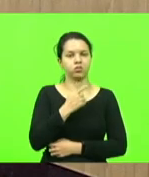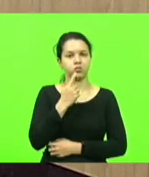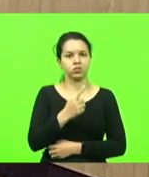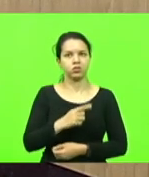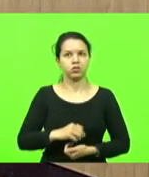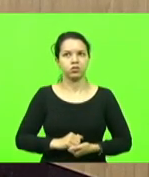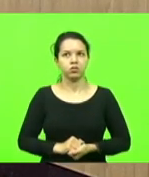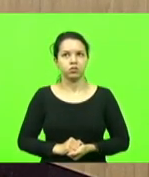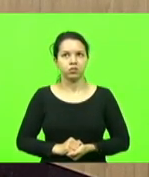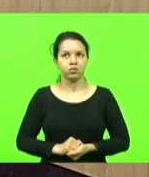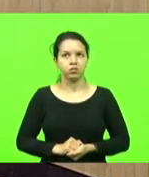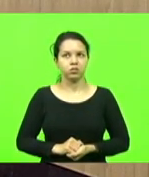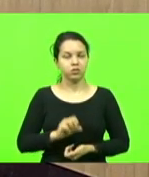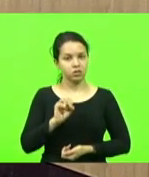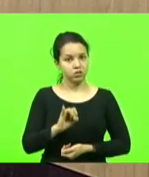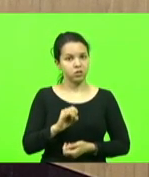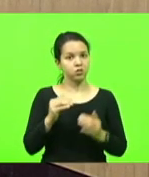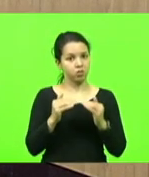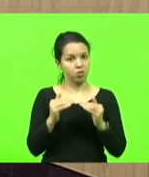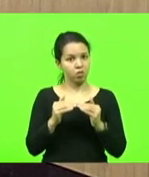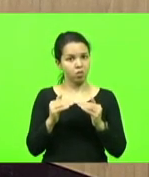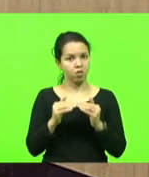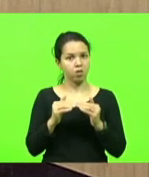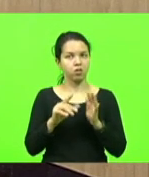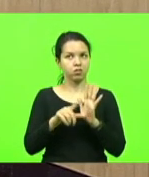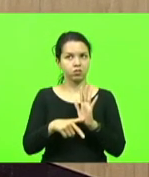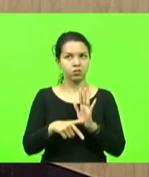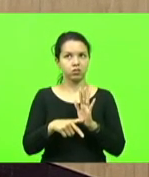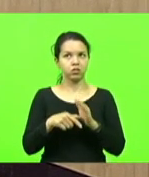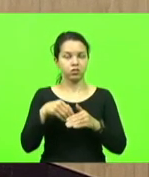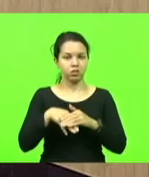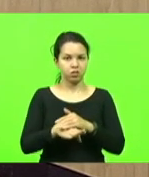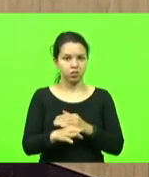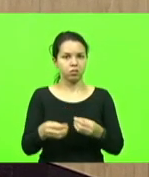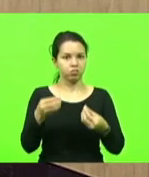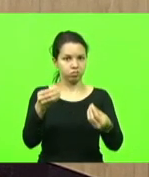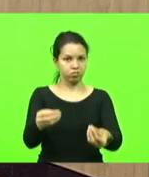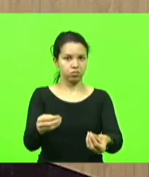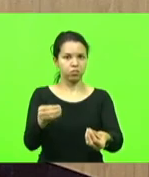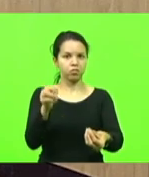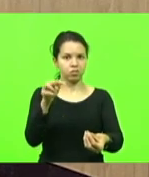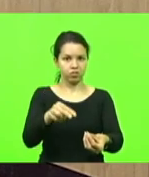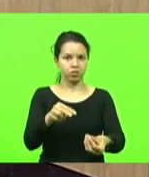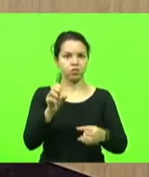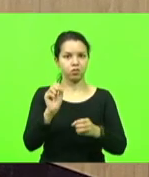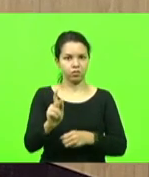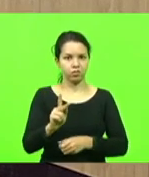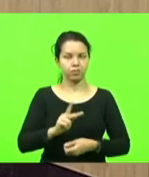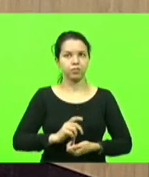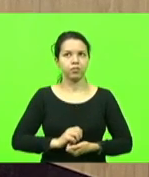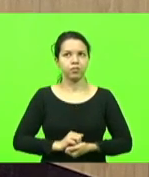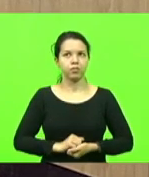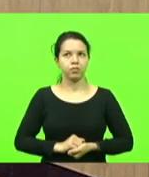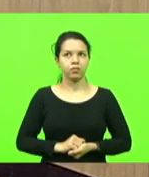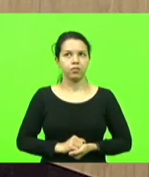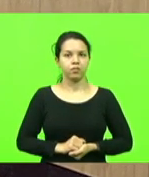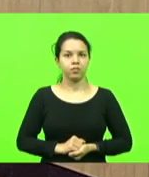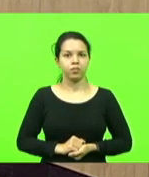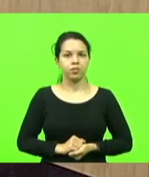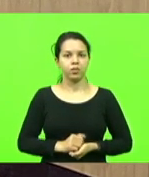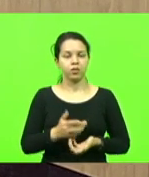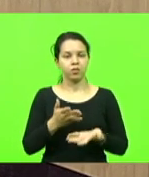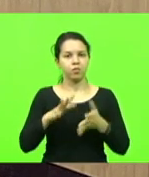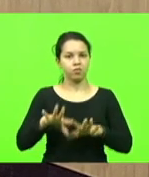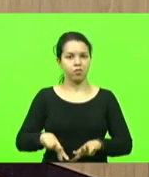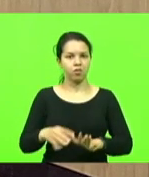Se Vossa Excelência concordar, na sequência a gente imprime e leva até Vossa Excelência. Pode ser? Ok. Reprovado por maioria.